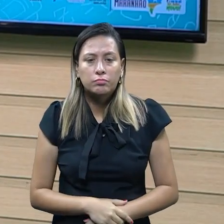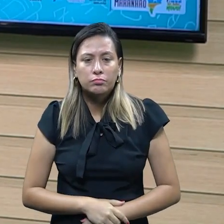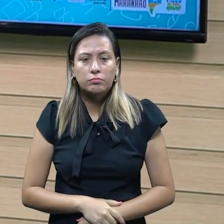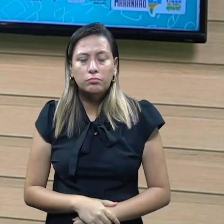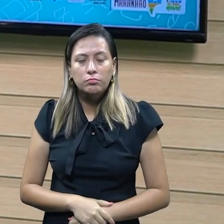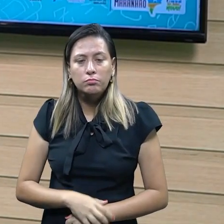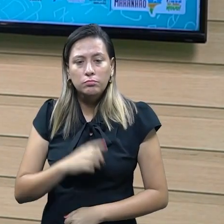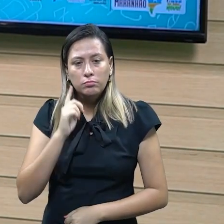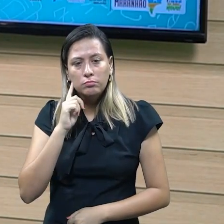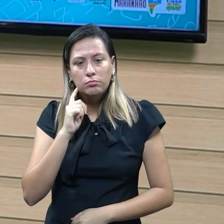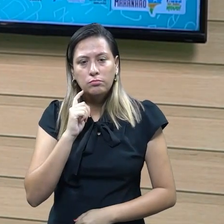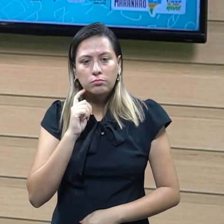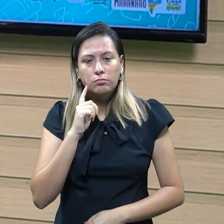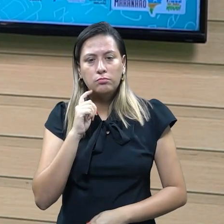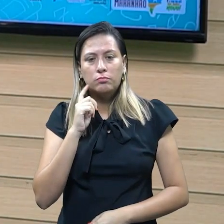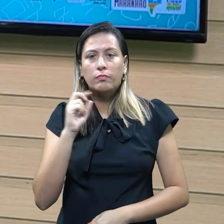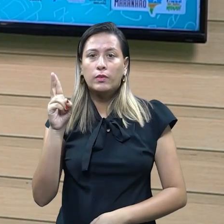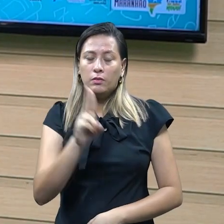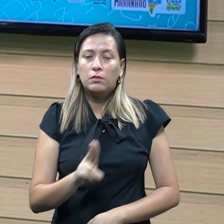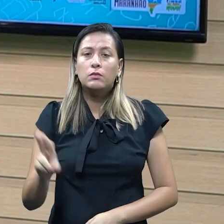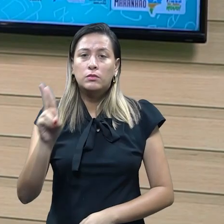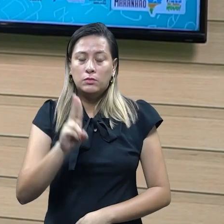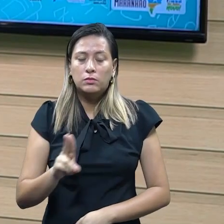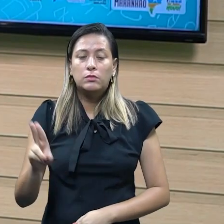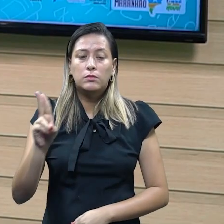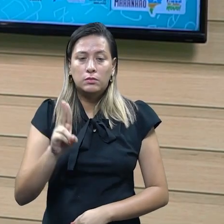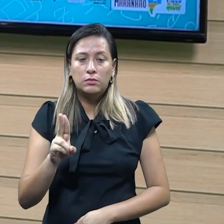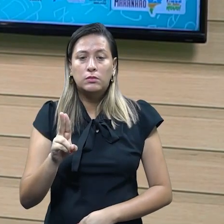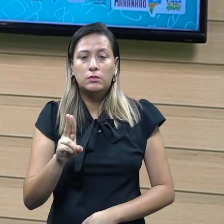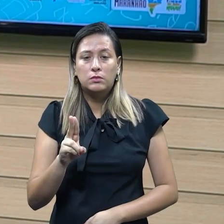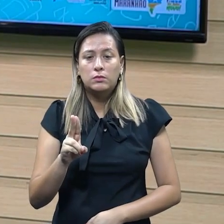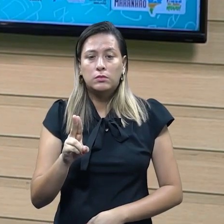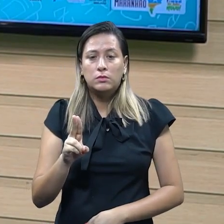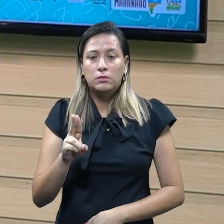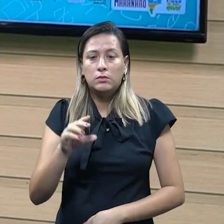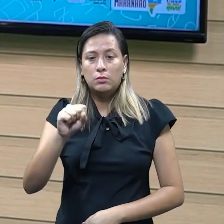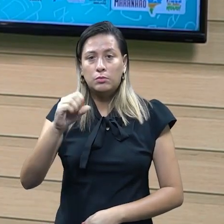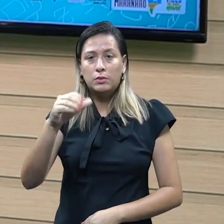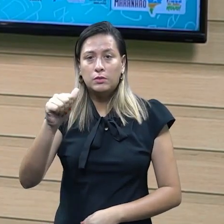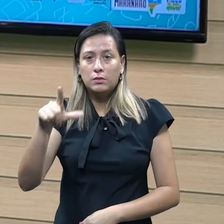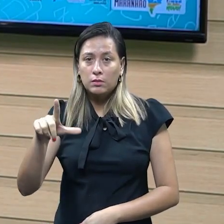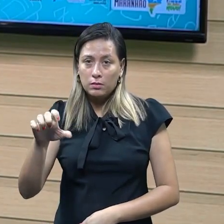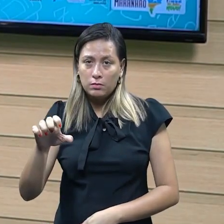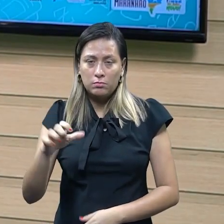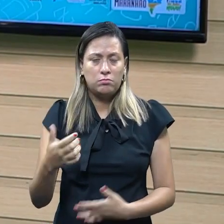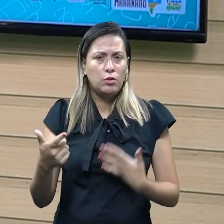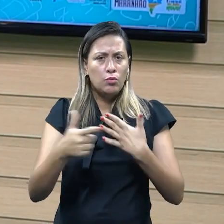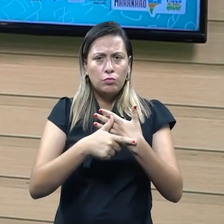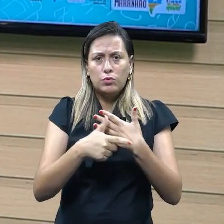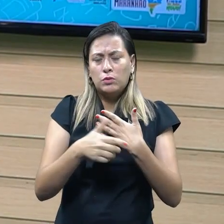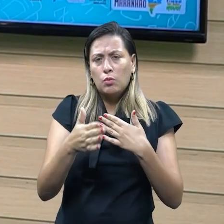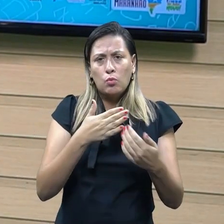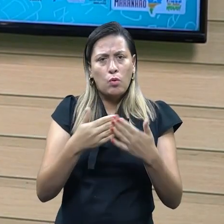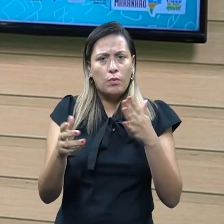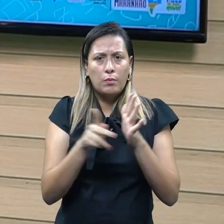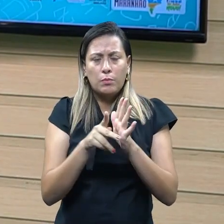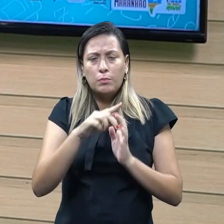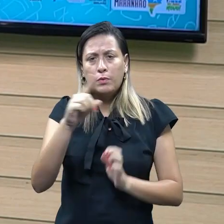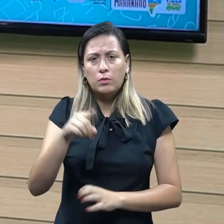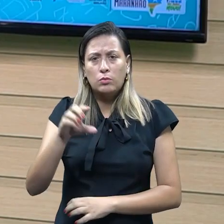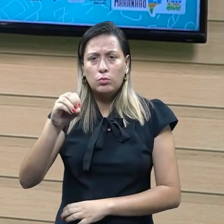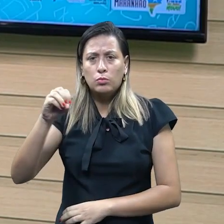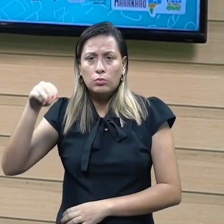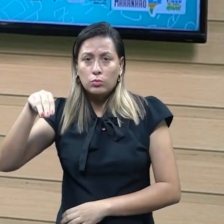forma, então você pode utilizar o Zoom Escala. É claro que qualquer função do Zoom que você estiver utilizando, você vai